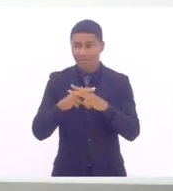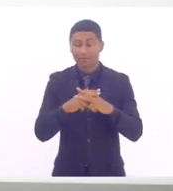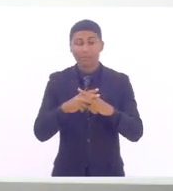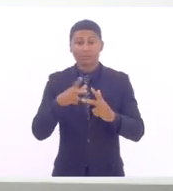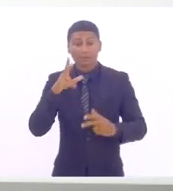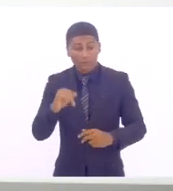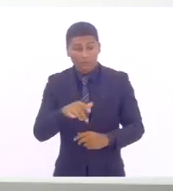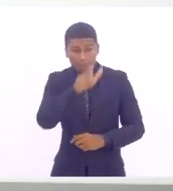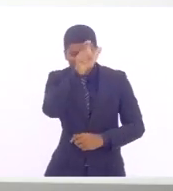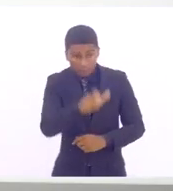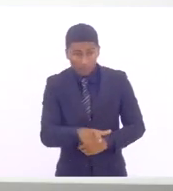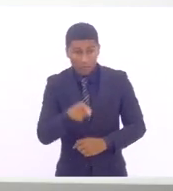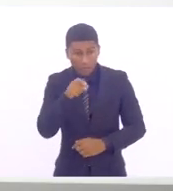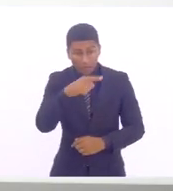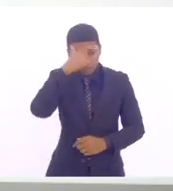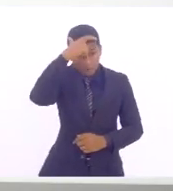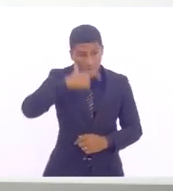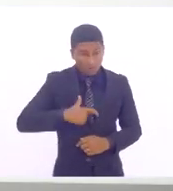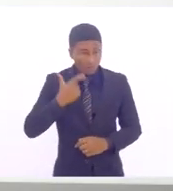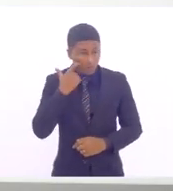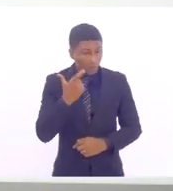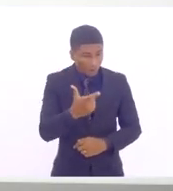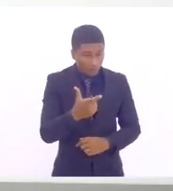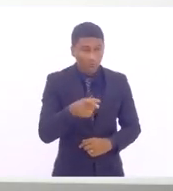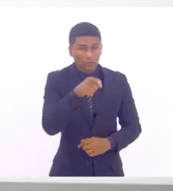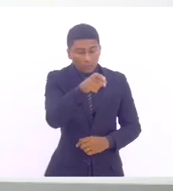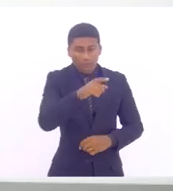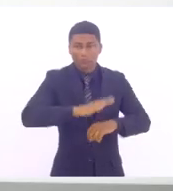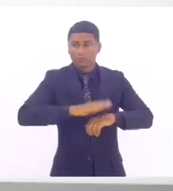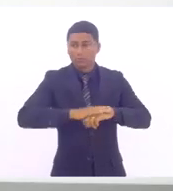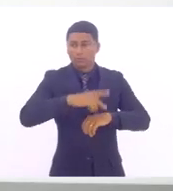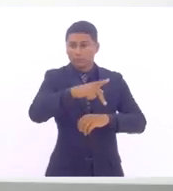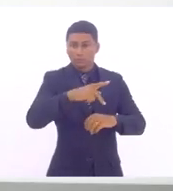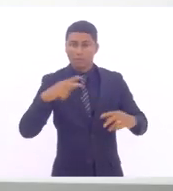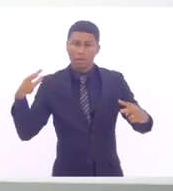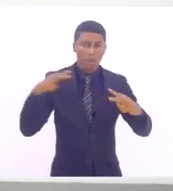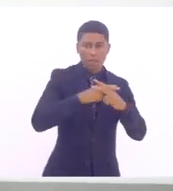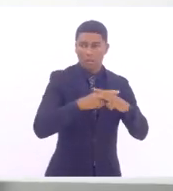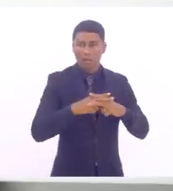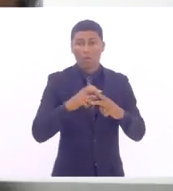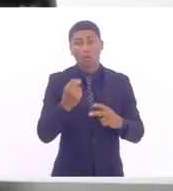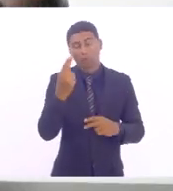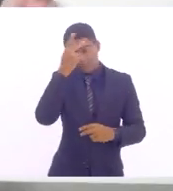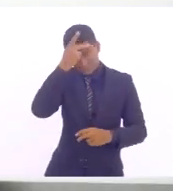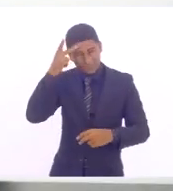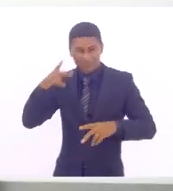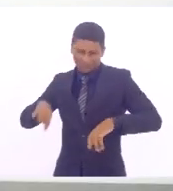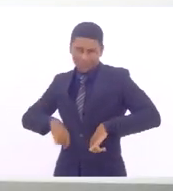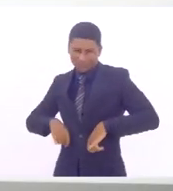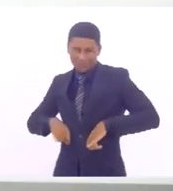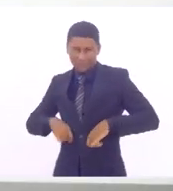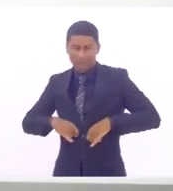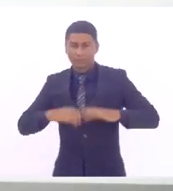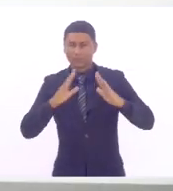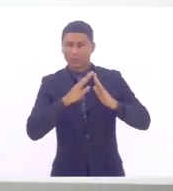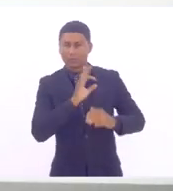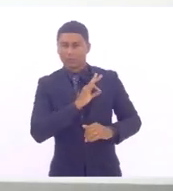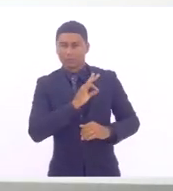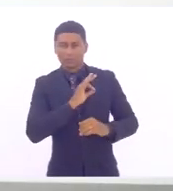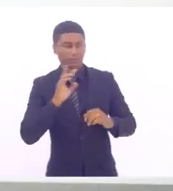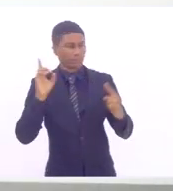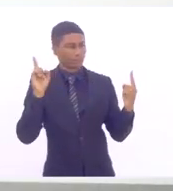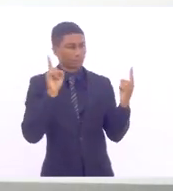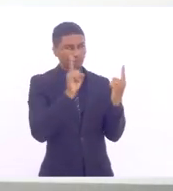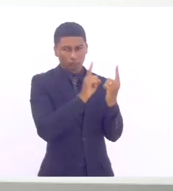agressor seja identificado por uma imagem ou por uma vítima que procure a delegacia ou seja conduzida pela polícia militar